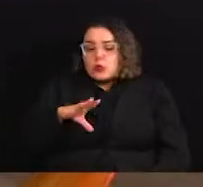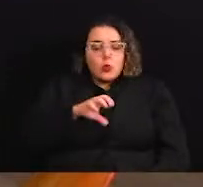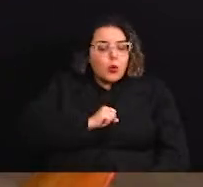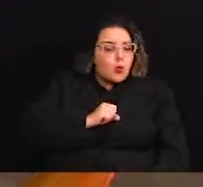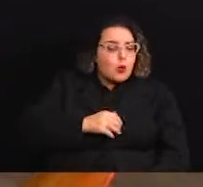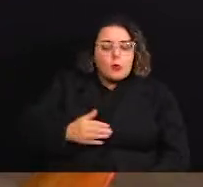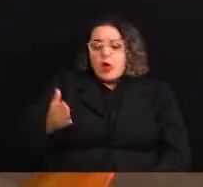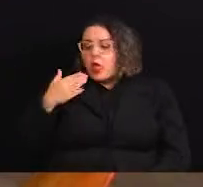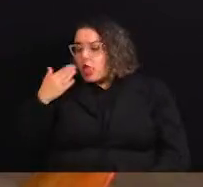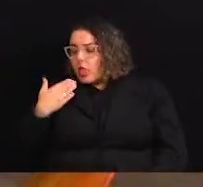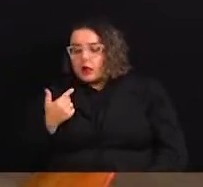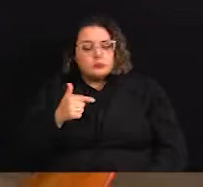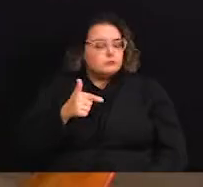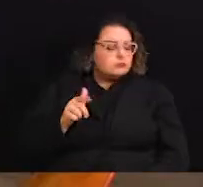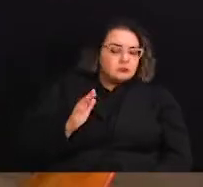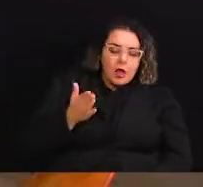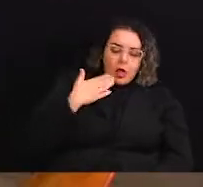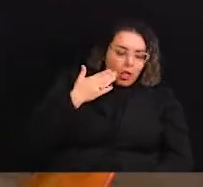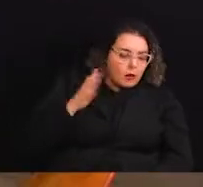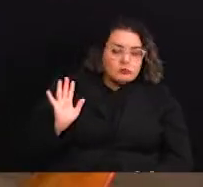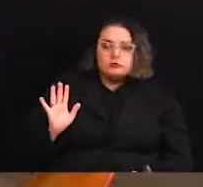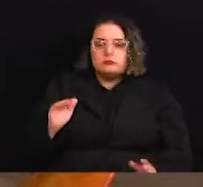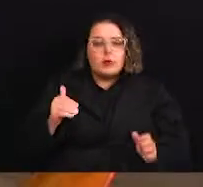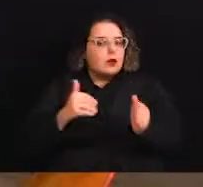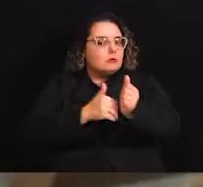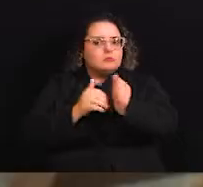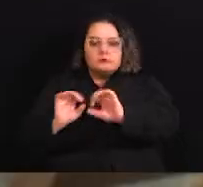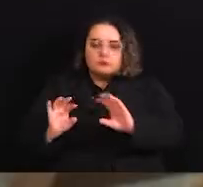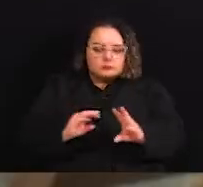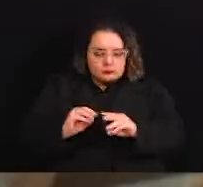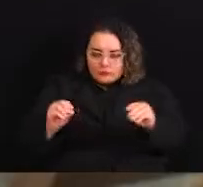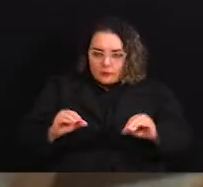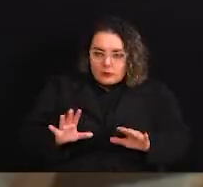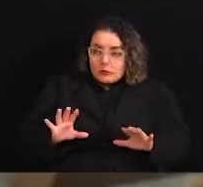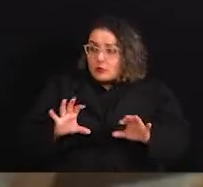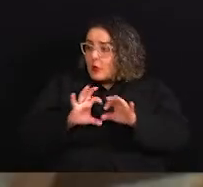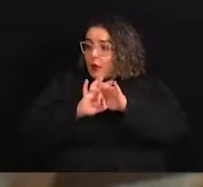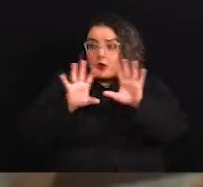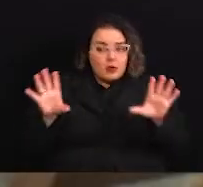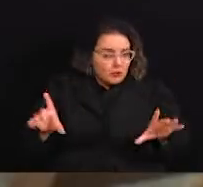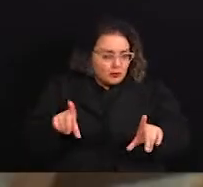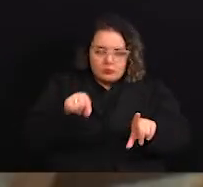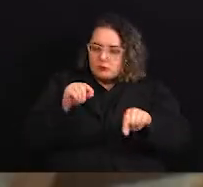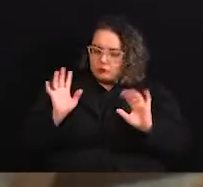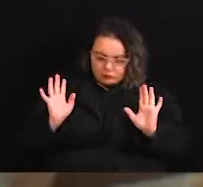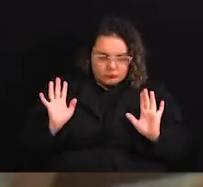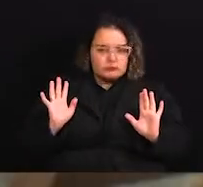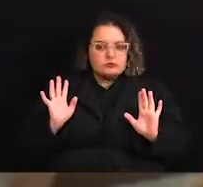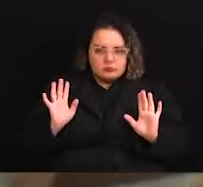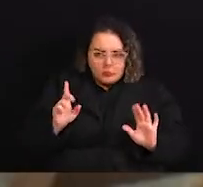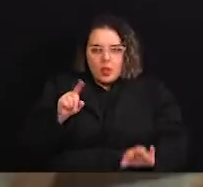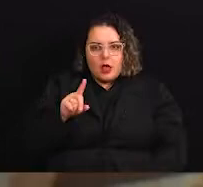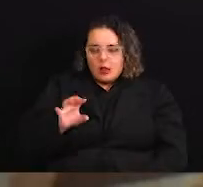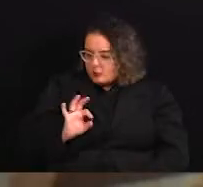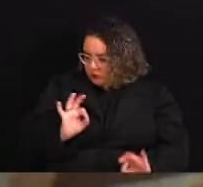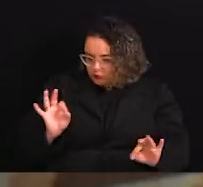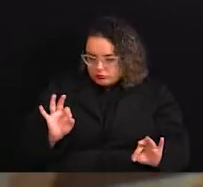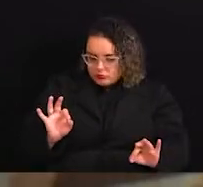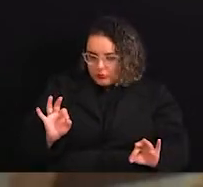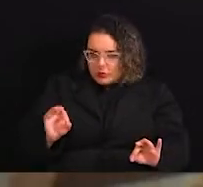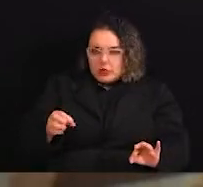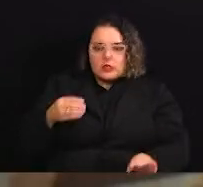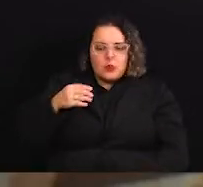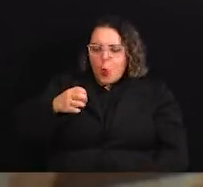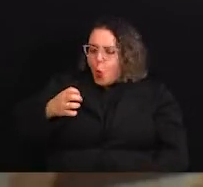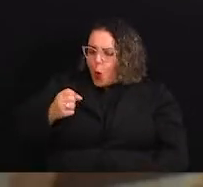com pimenta, sem pimenta. Aí o segredinho de cada um para temperar o tempero, seu frango. O tempero é a gosto mesmo. É opcional, mesmo, isso da, é da opcional. Preferência mesmo isso, da exatamente.